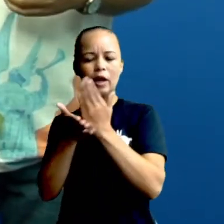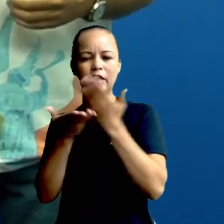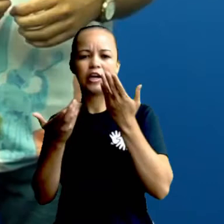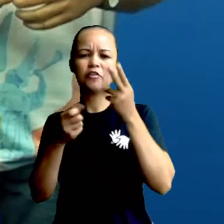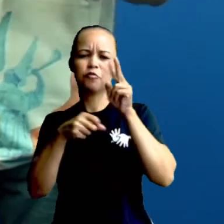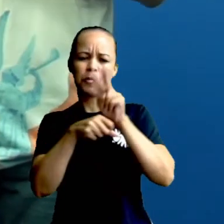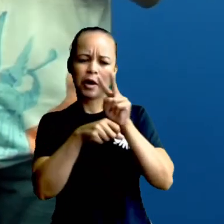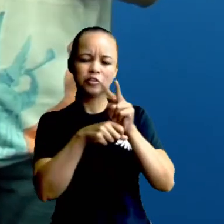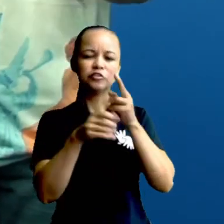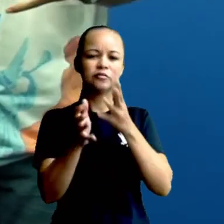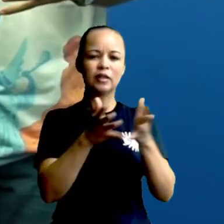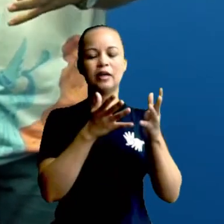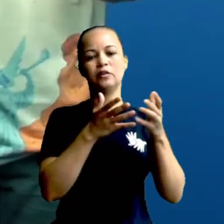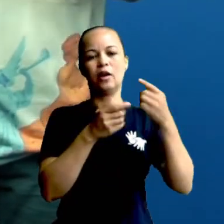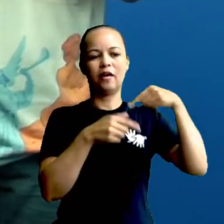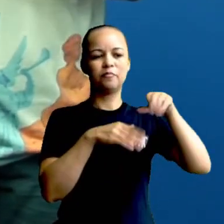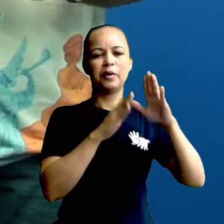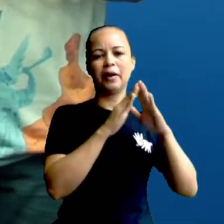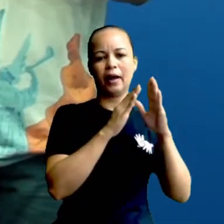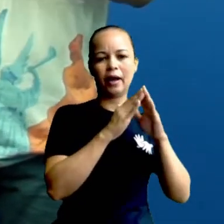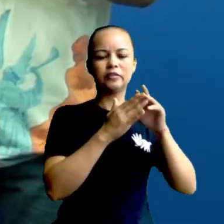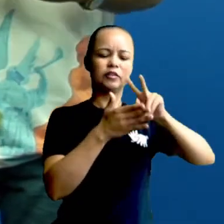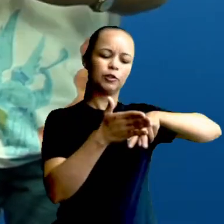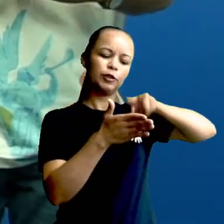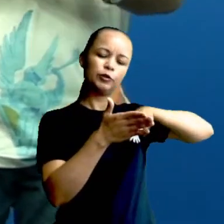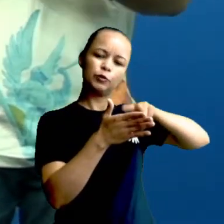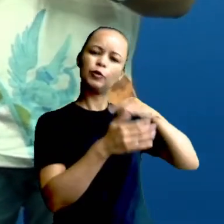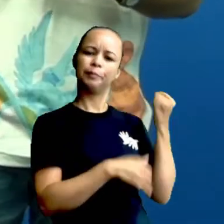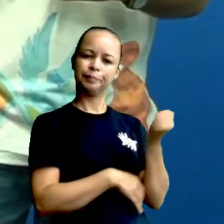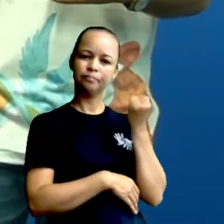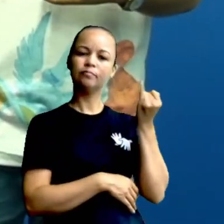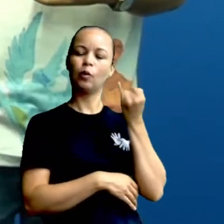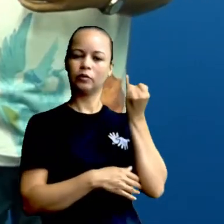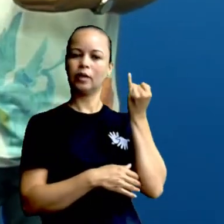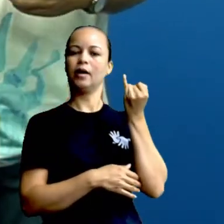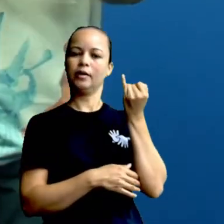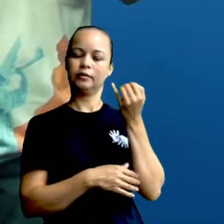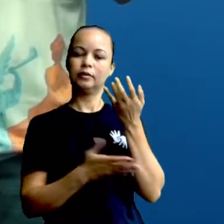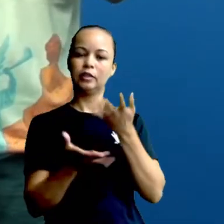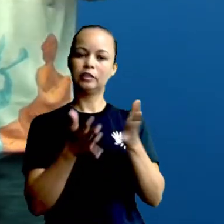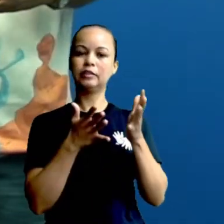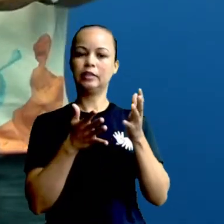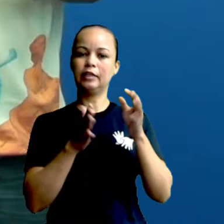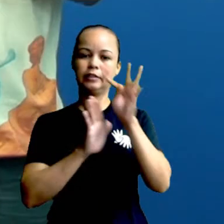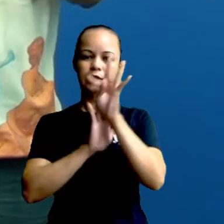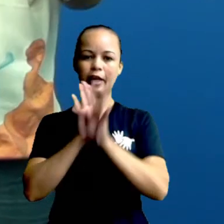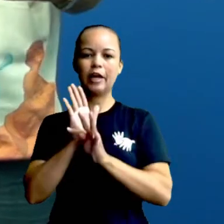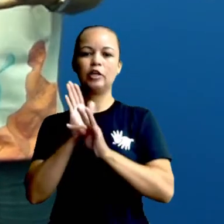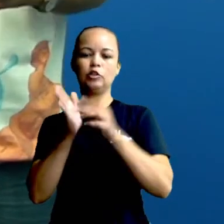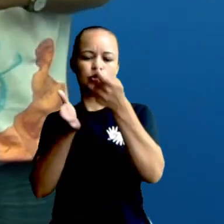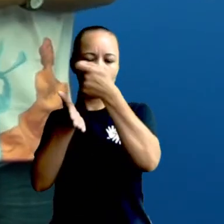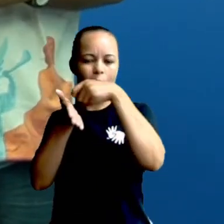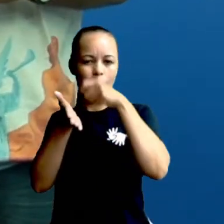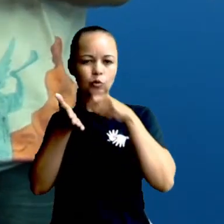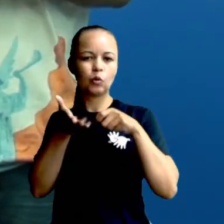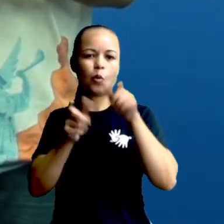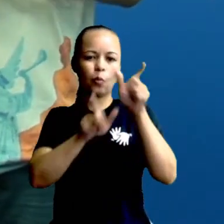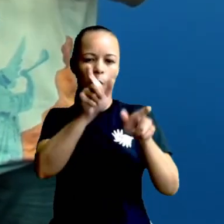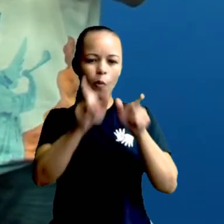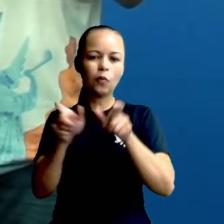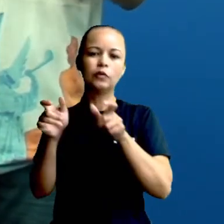for possível leve para casa faça a leitura que isso é muito importante essa leitura literária os textos de autores